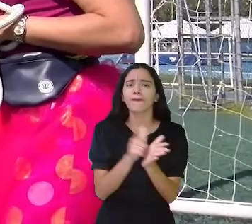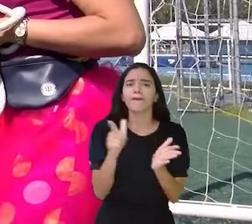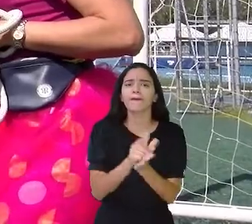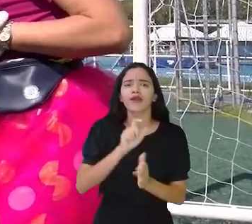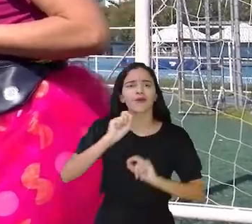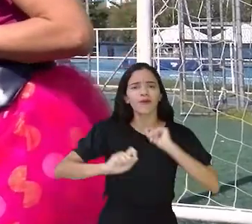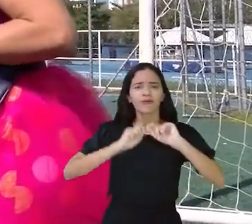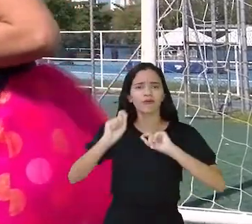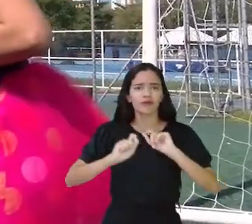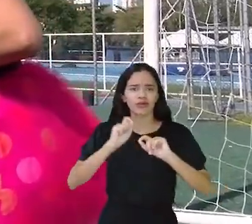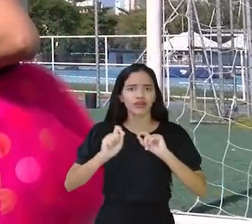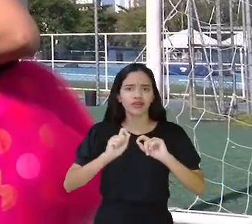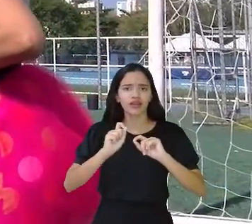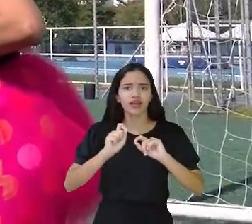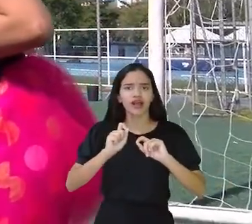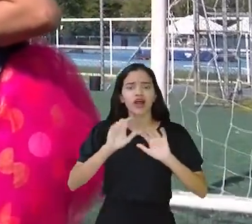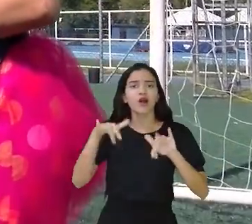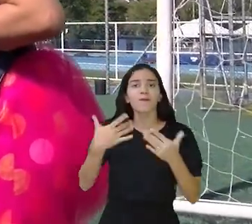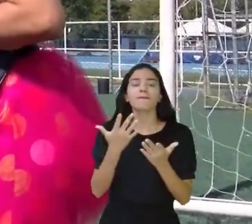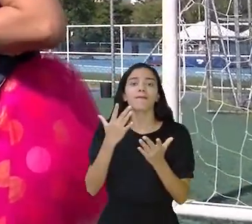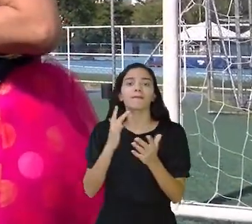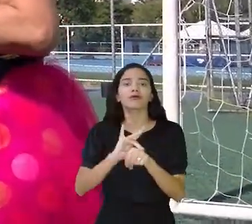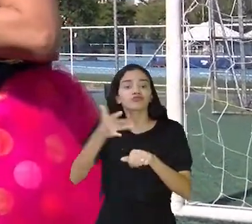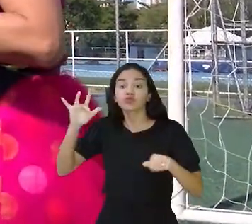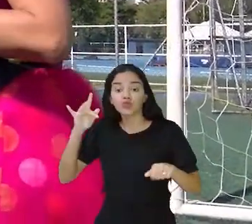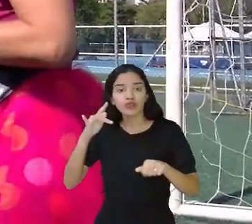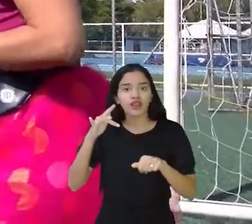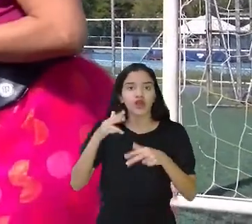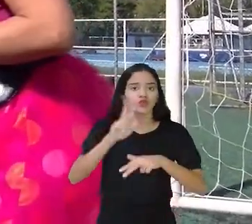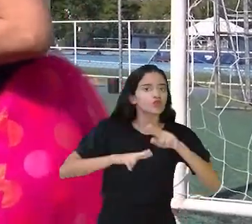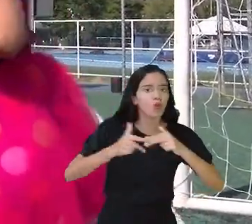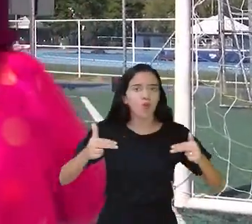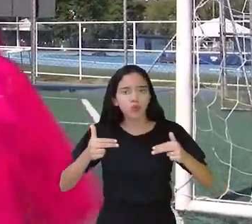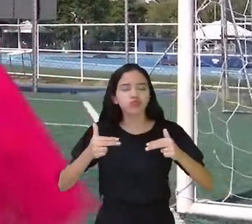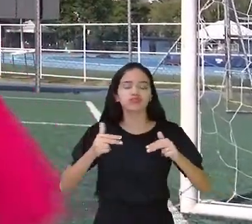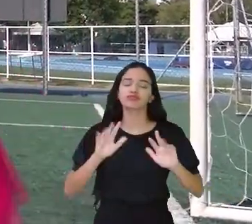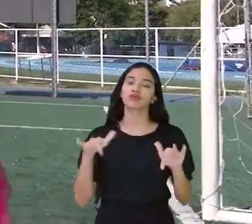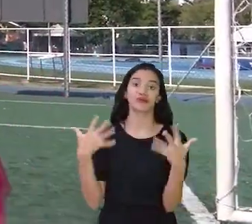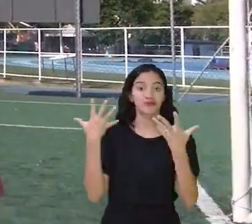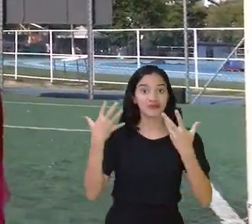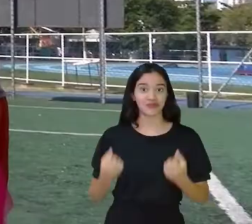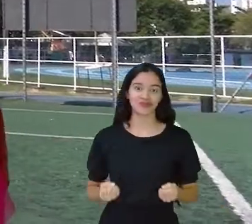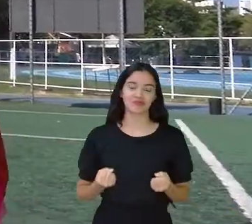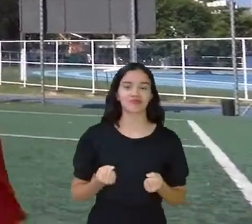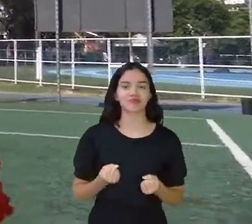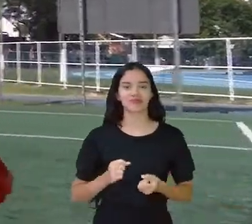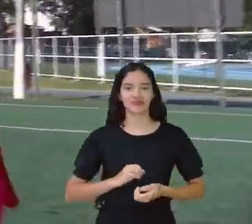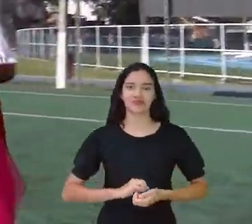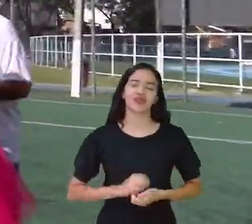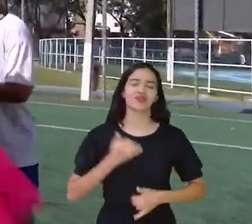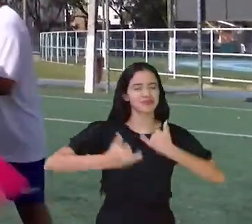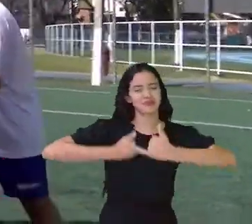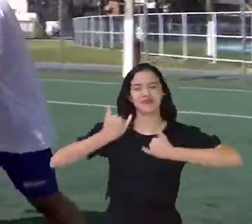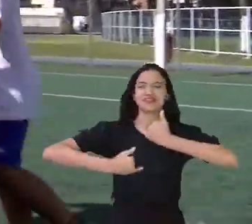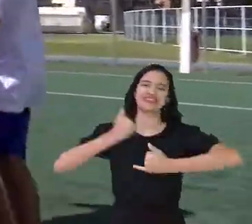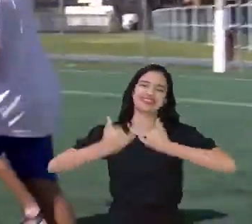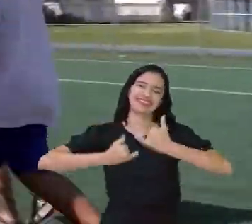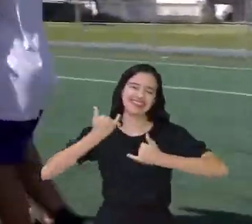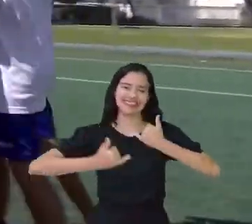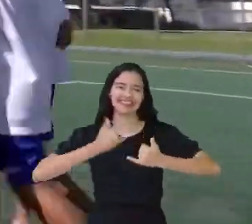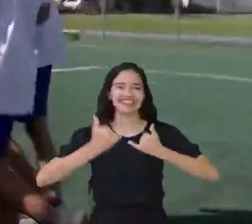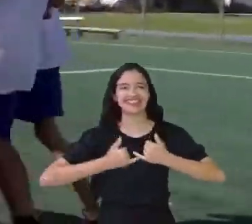do tesouro? Sim! É o mapa? É. Vamos lá. Bora, bora. Vamos lá. Vamos lá. Bora no mapa e bora brincar. Bora brincar!